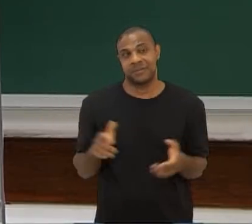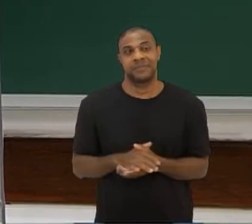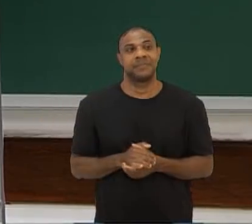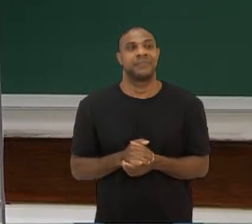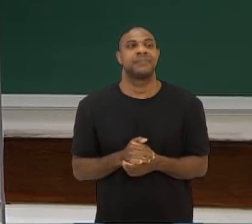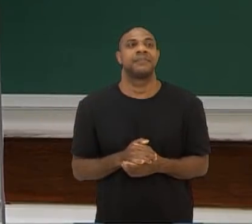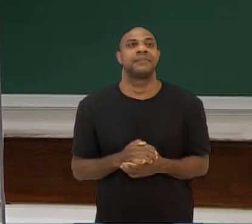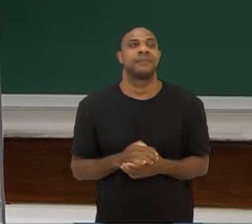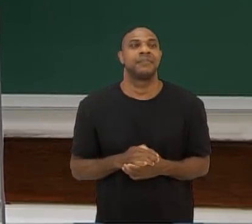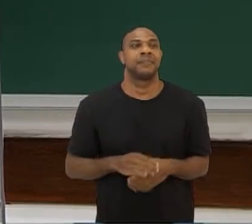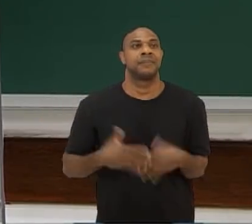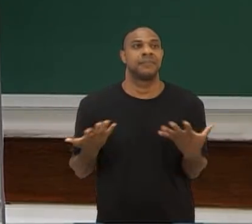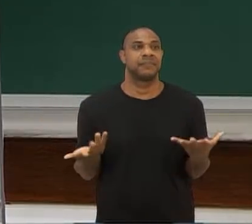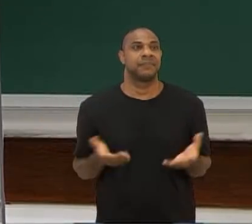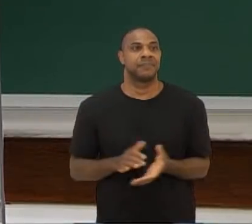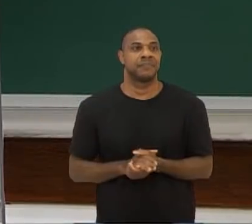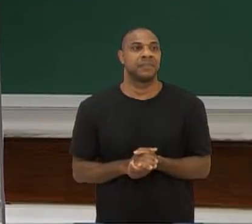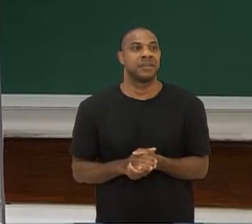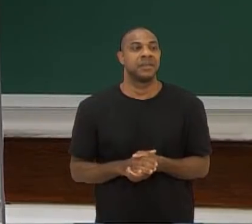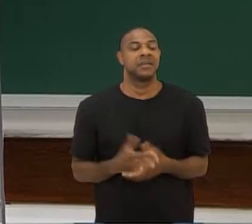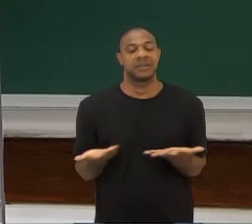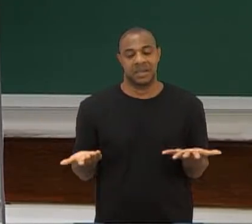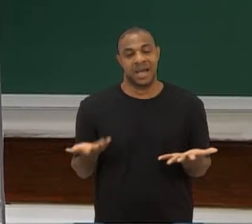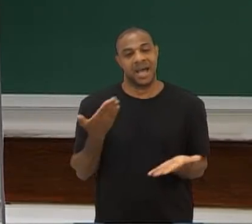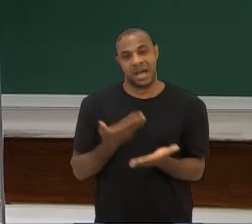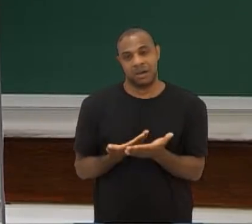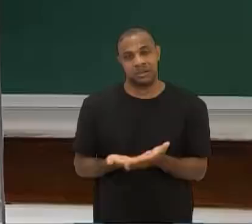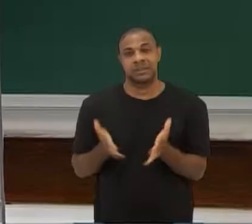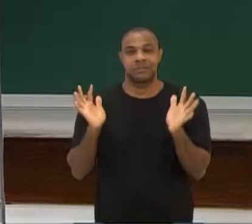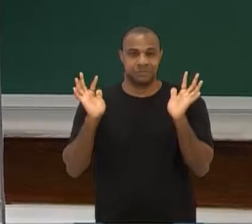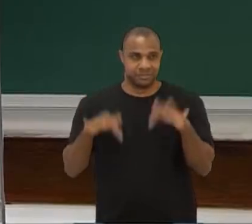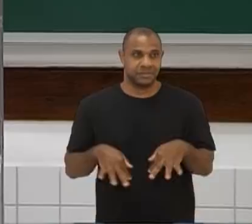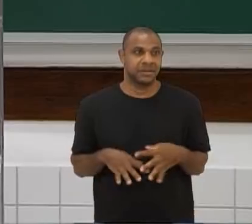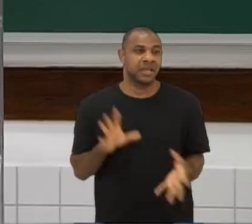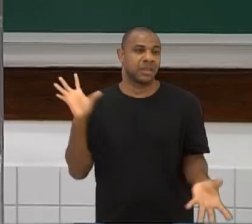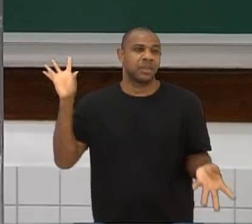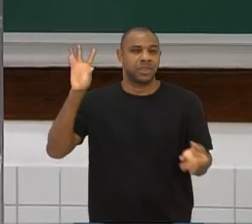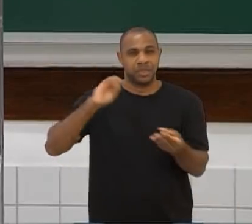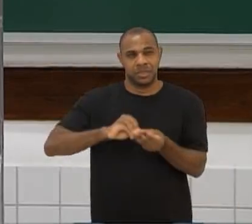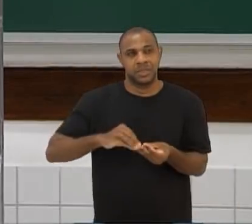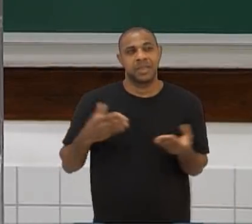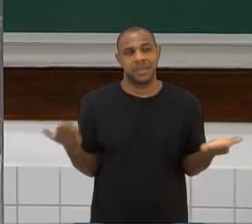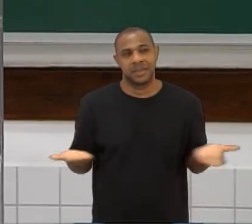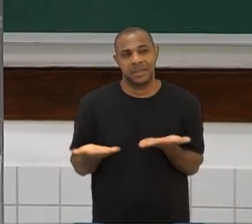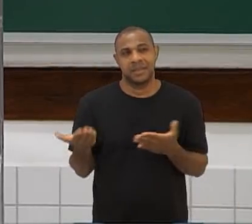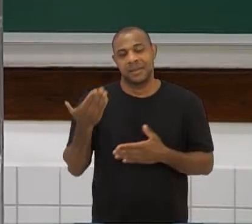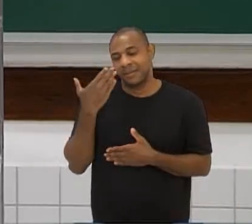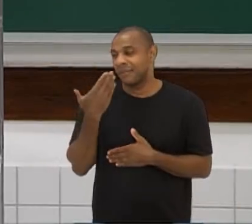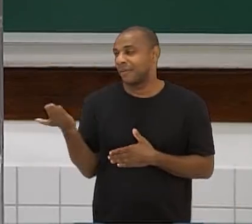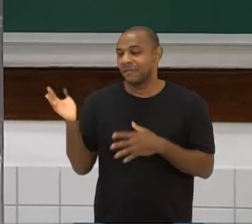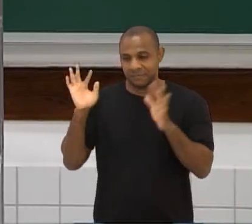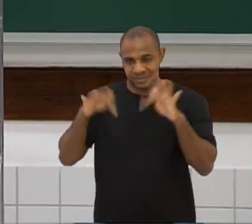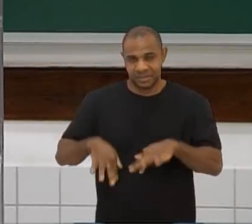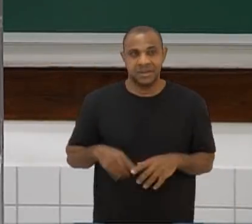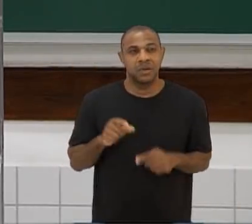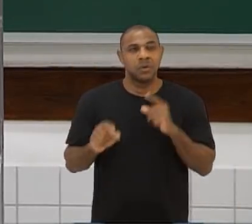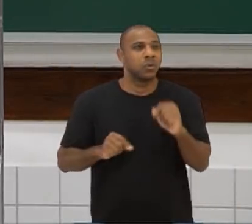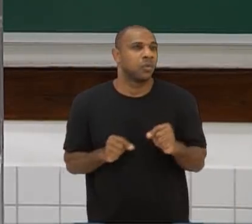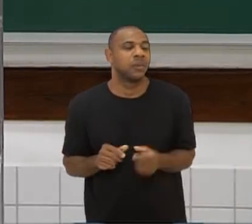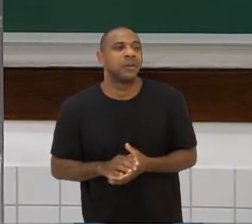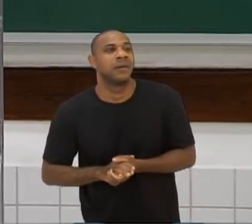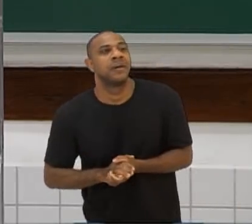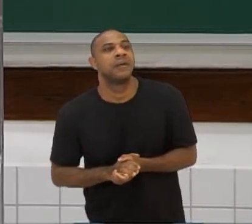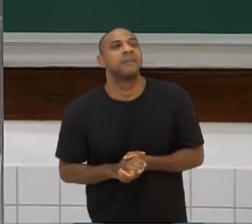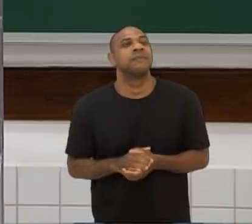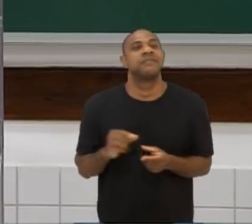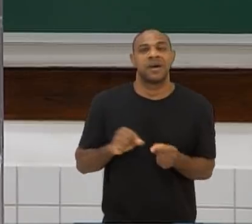governantes. Pessoal, a nossa aula está terminando. E eu vou resumir a nossa aula de hoje, aquele resuminho final, resumindo com um cordel. Então